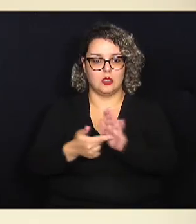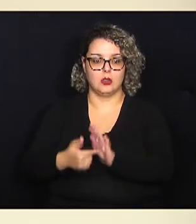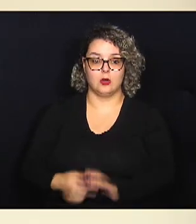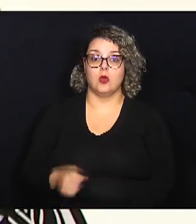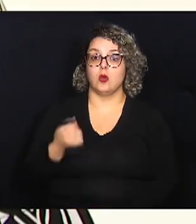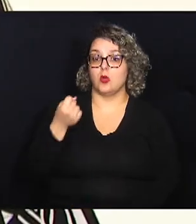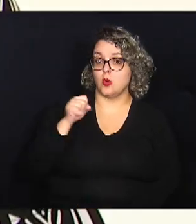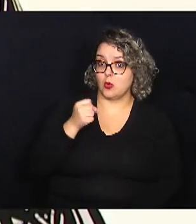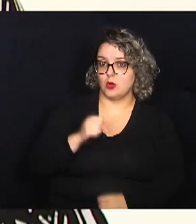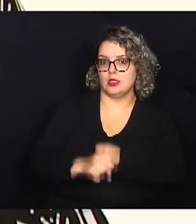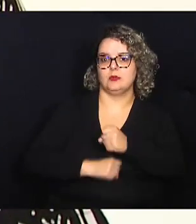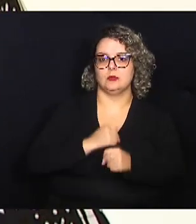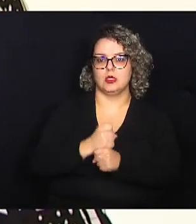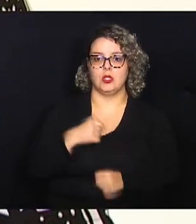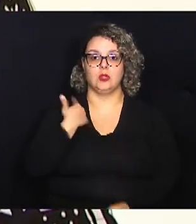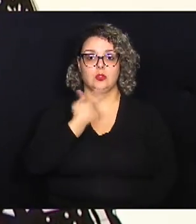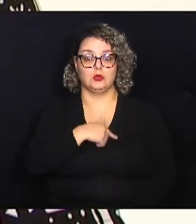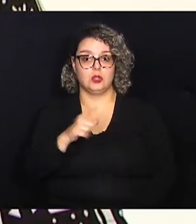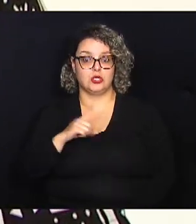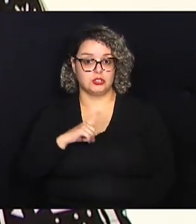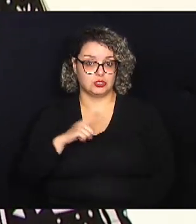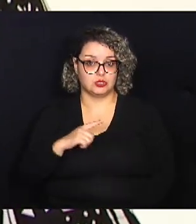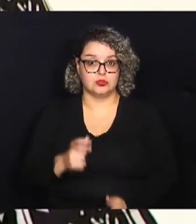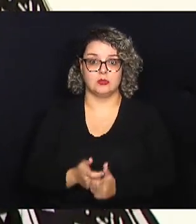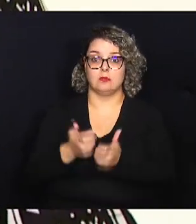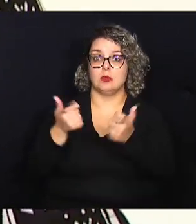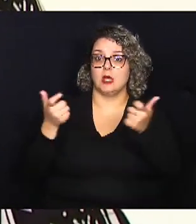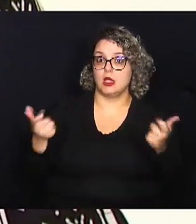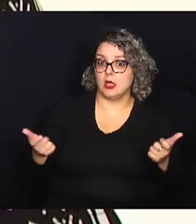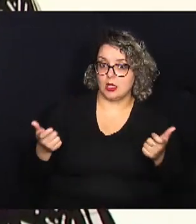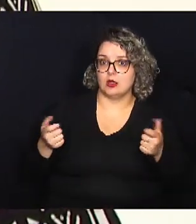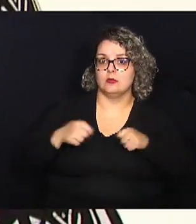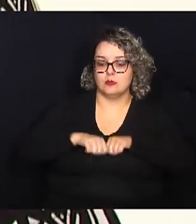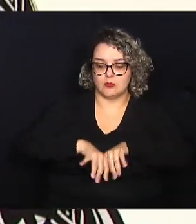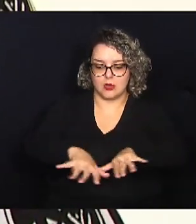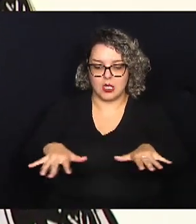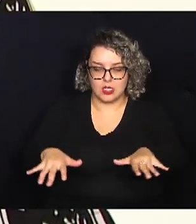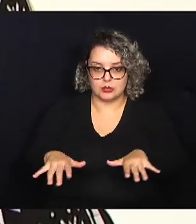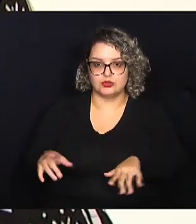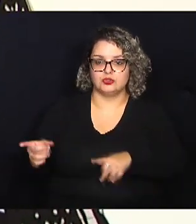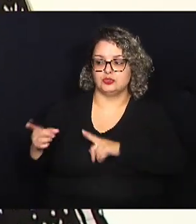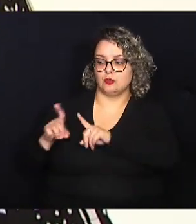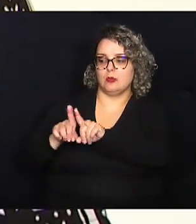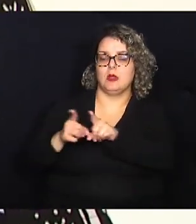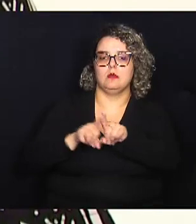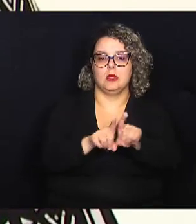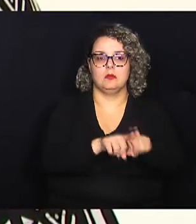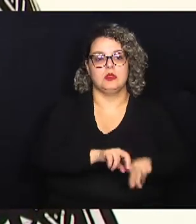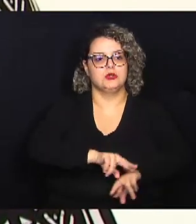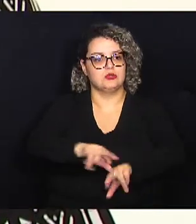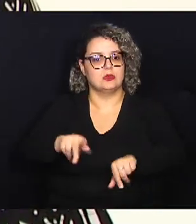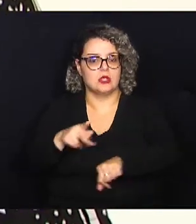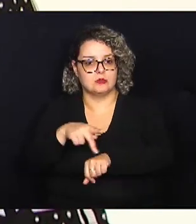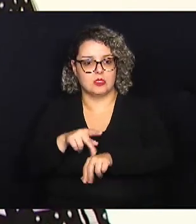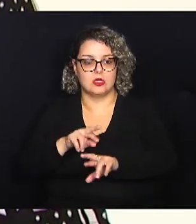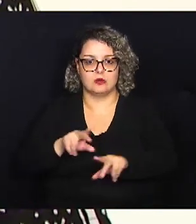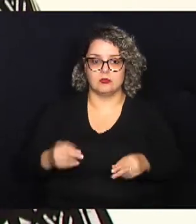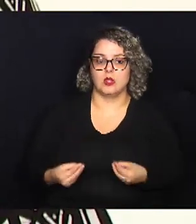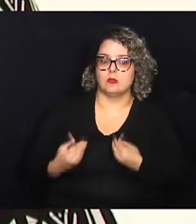8 anos. Nós tivemos uma grande leque de parceiros de vários países diferentes que nos